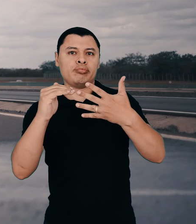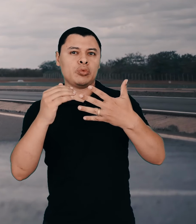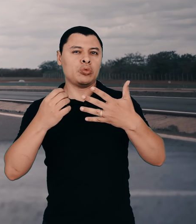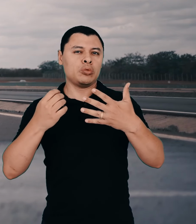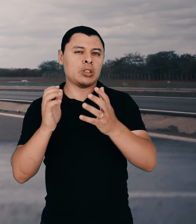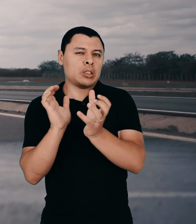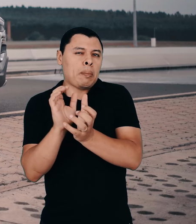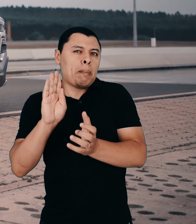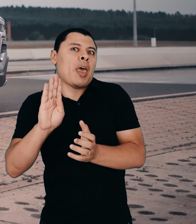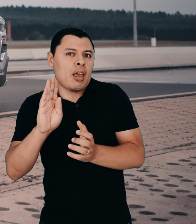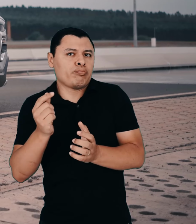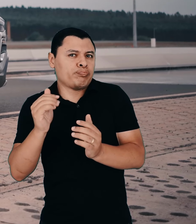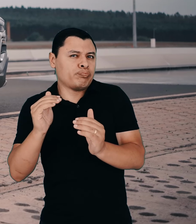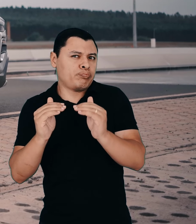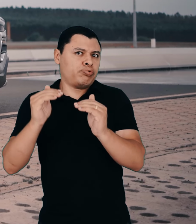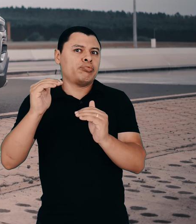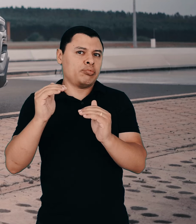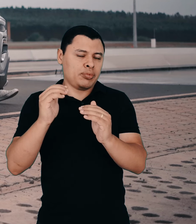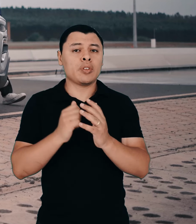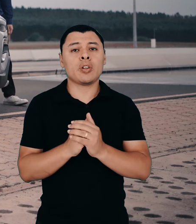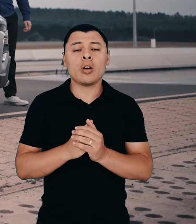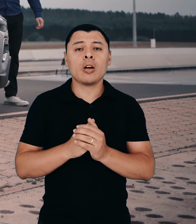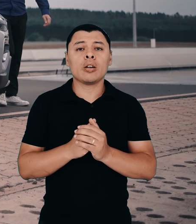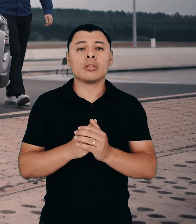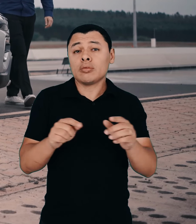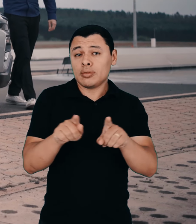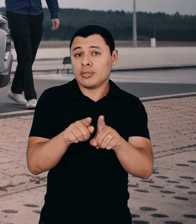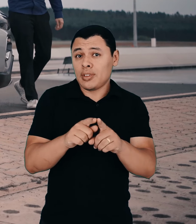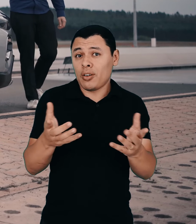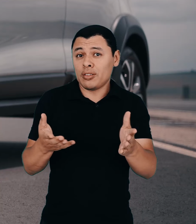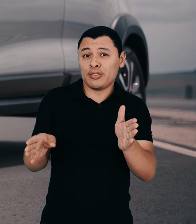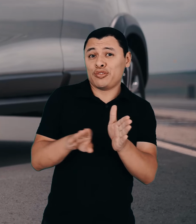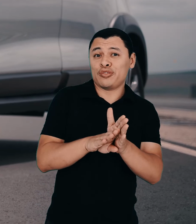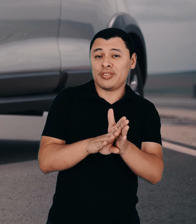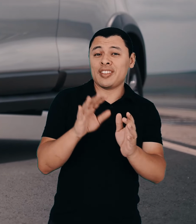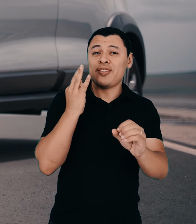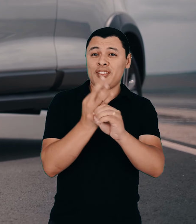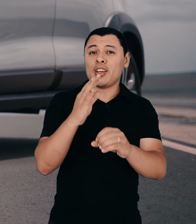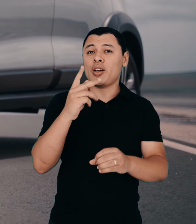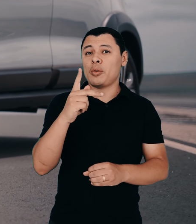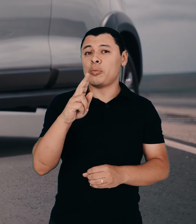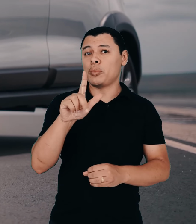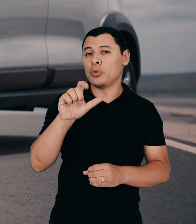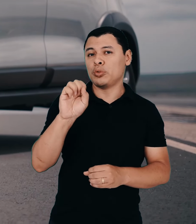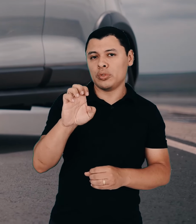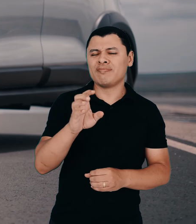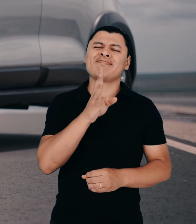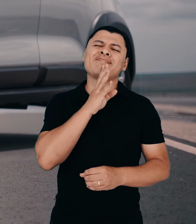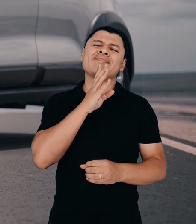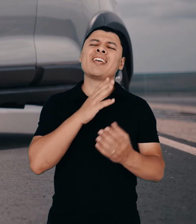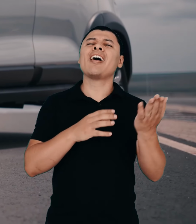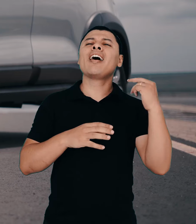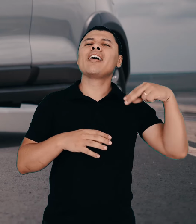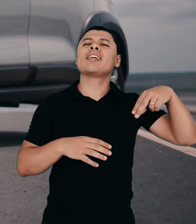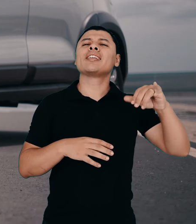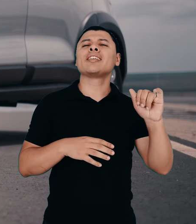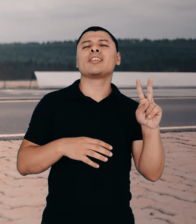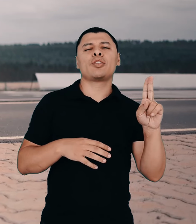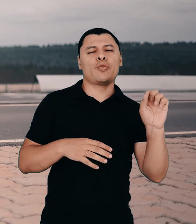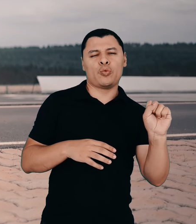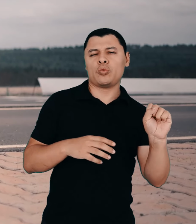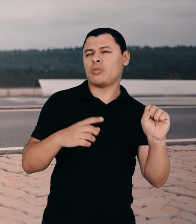de custo. E é nesse contexto de transformação que chega o Pulse. Ele, na verdade, replica uma receita que a gente já viu no Nivus. A gente